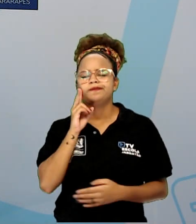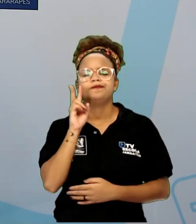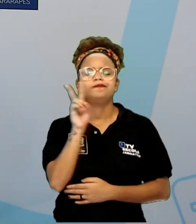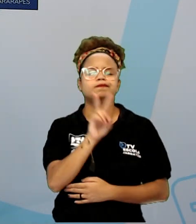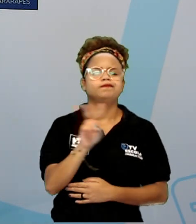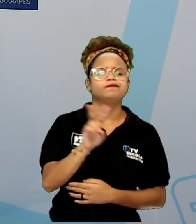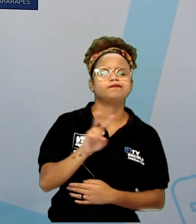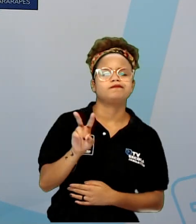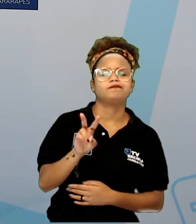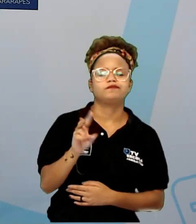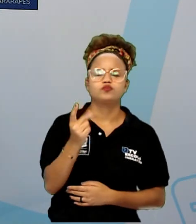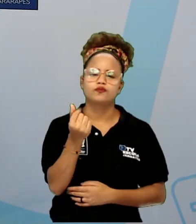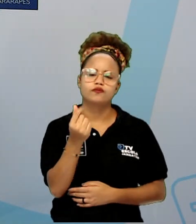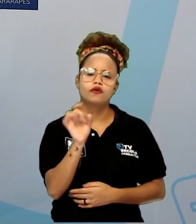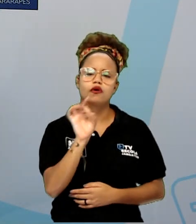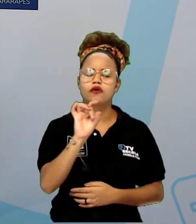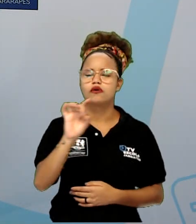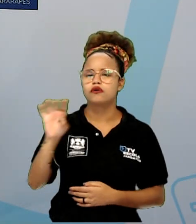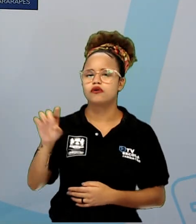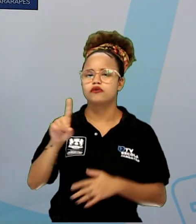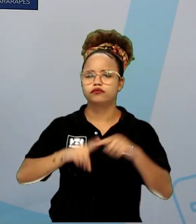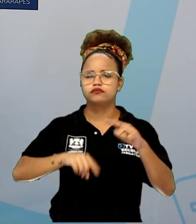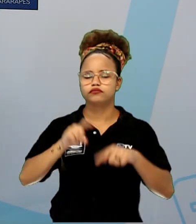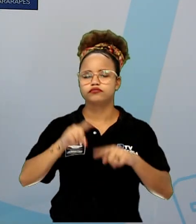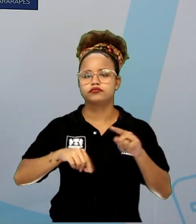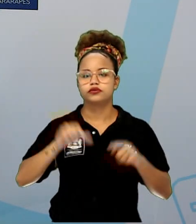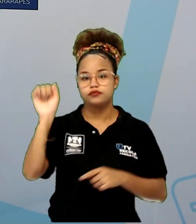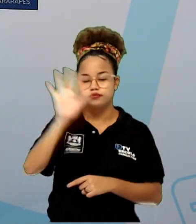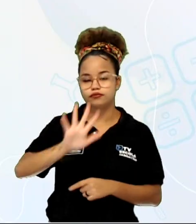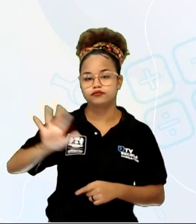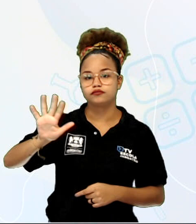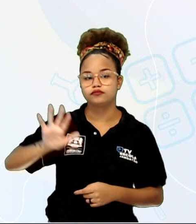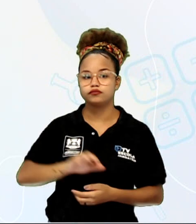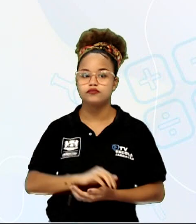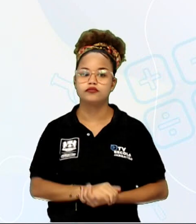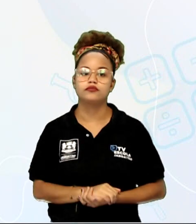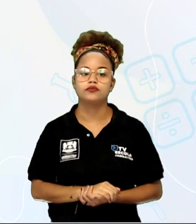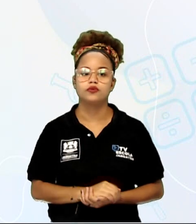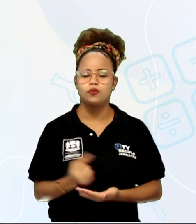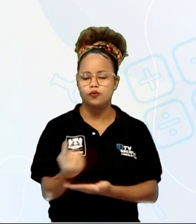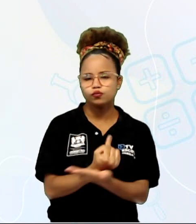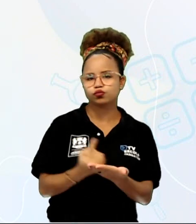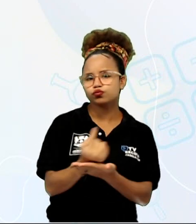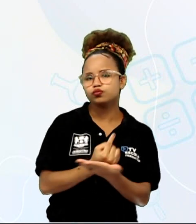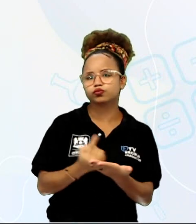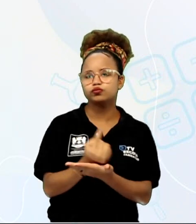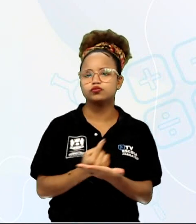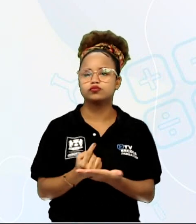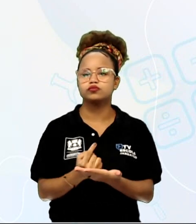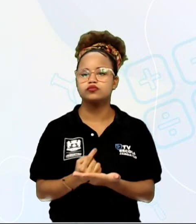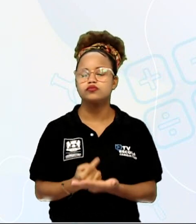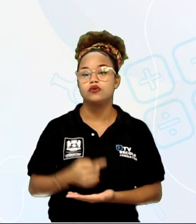os preços de cada objeto aí. Olha aí. O peão custa quanto?